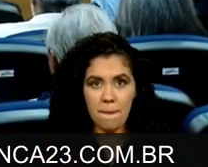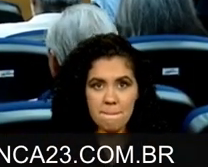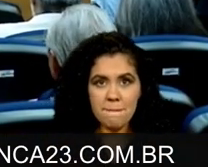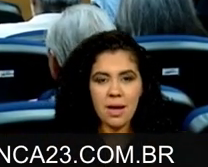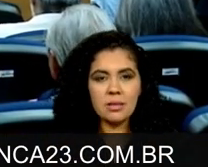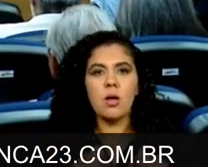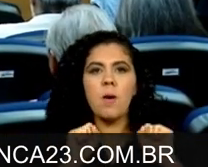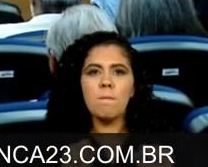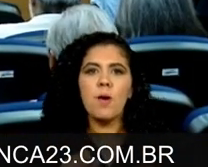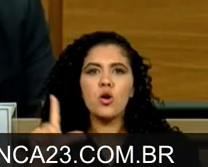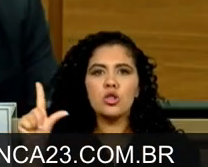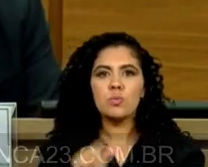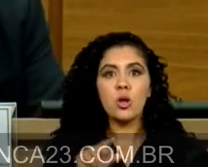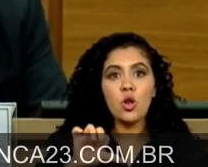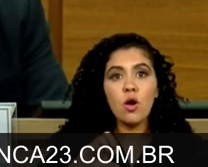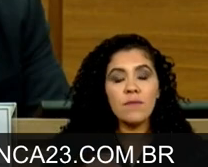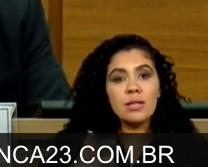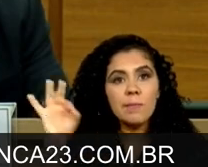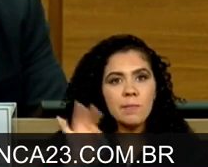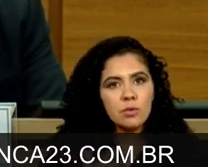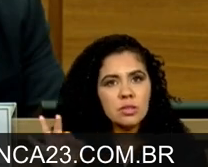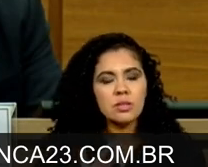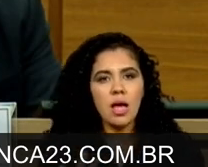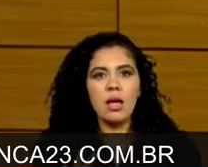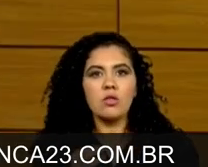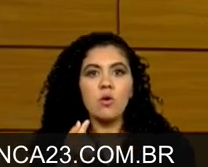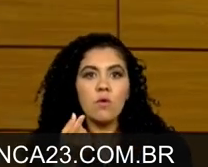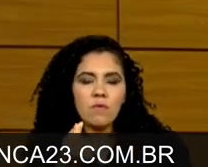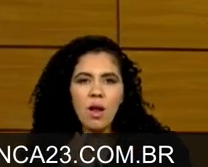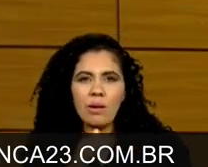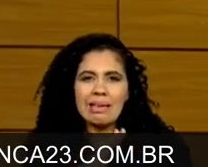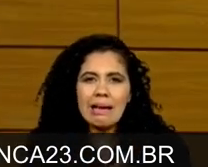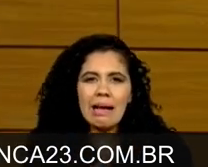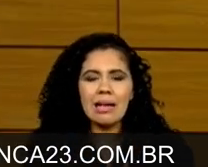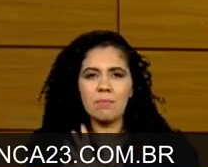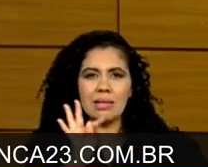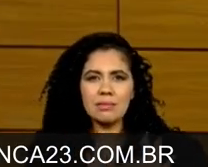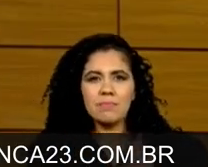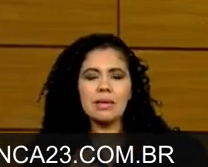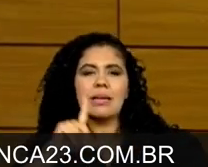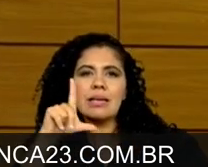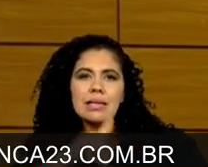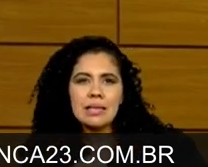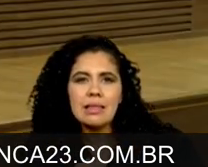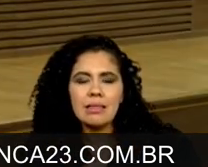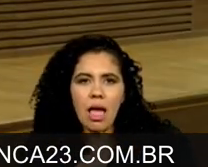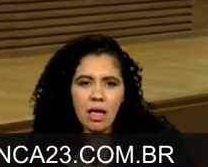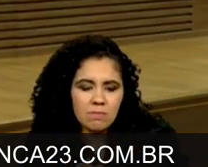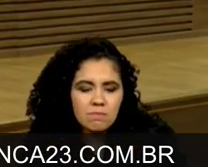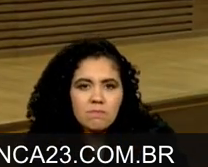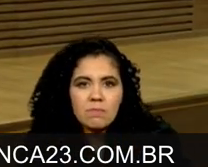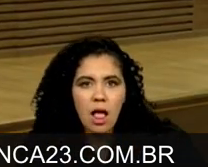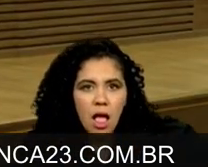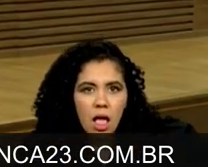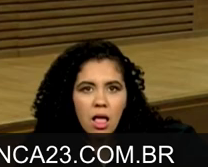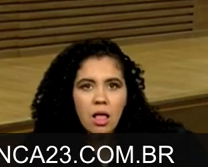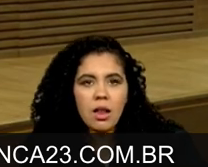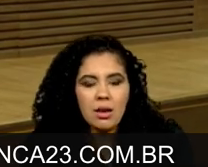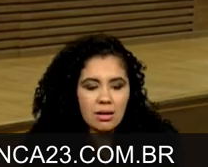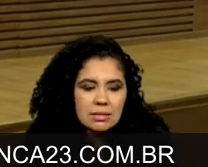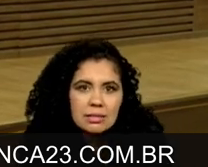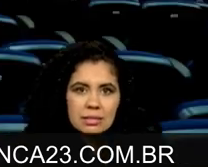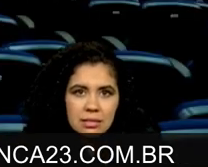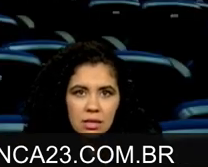reduzir em até 90% o custo de um tipo de terapia para pacientes com tumores nas células sanguíneas, como leucemias agudas